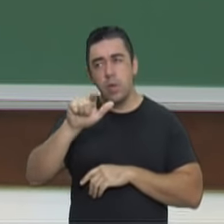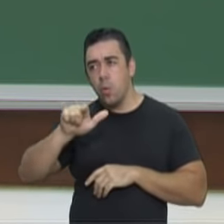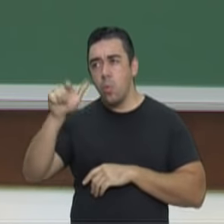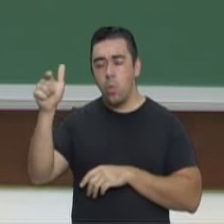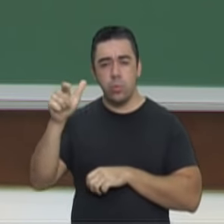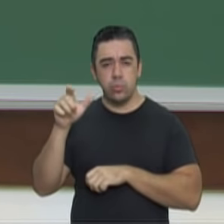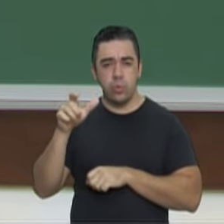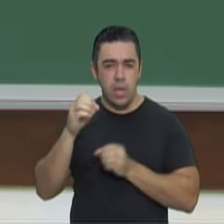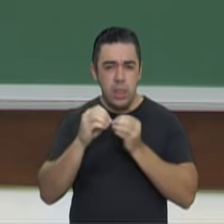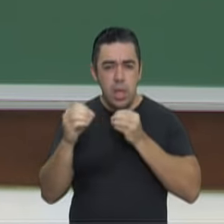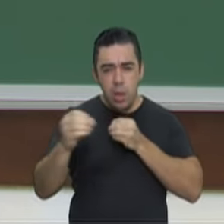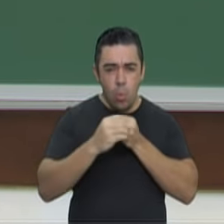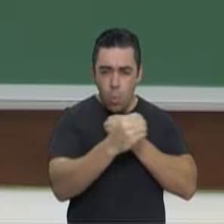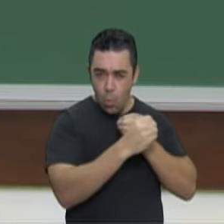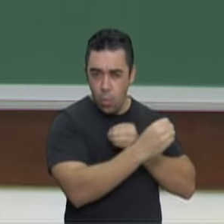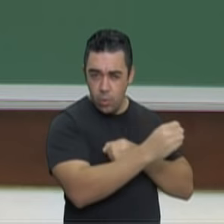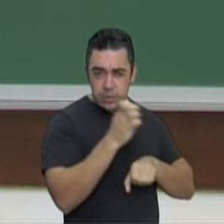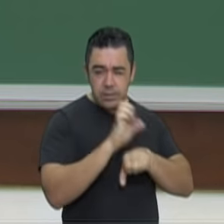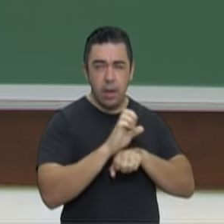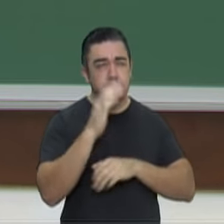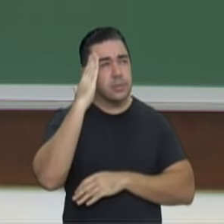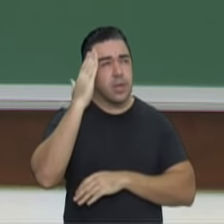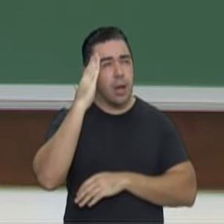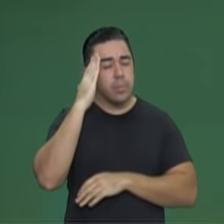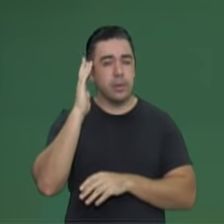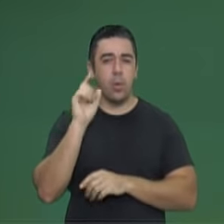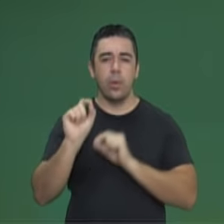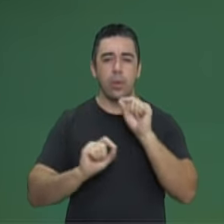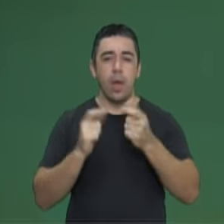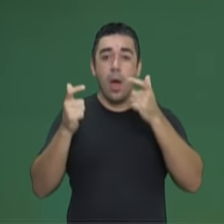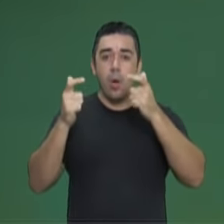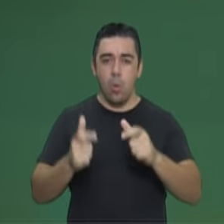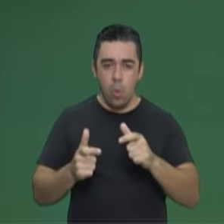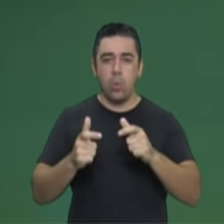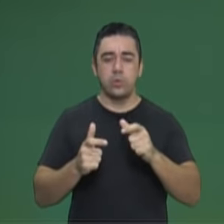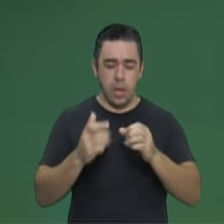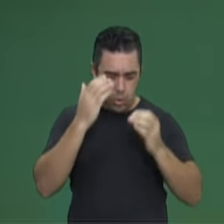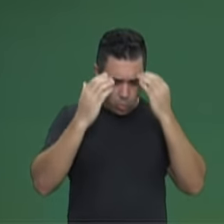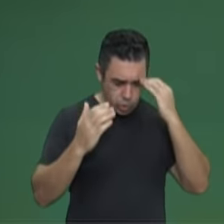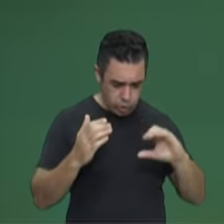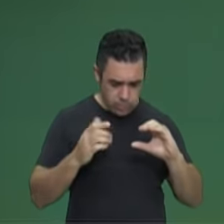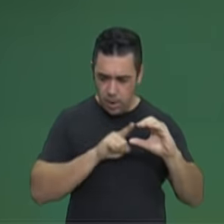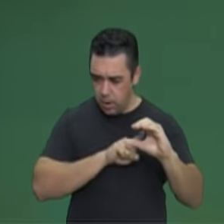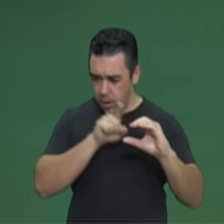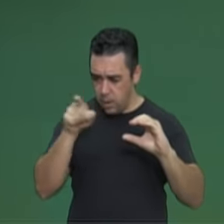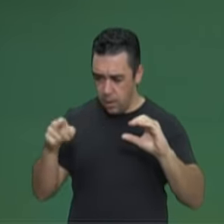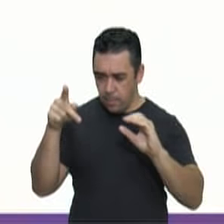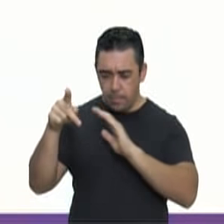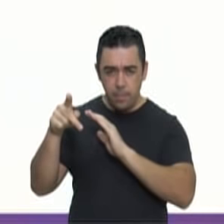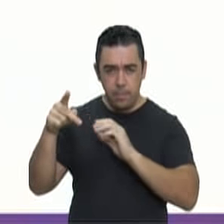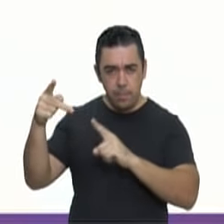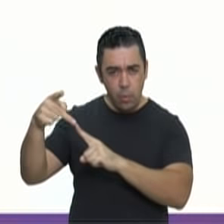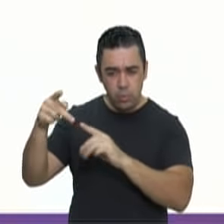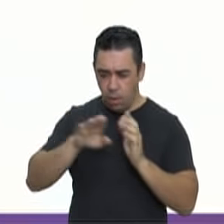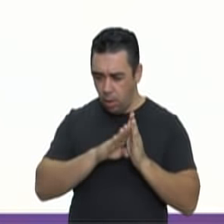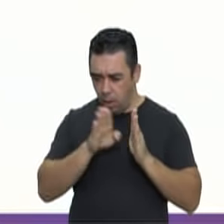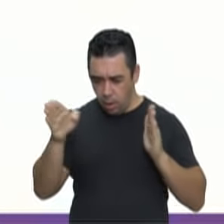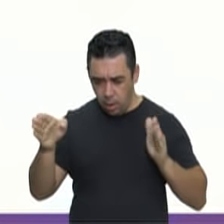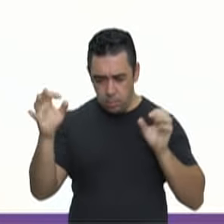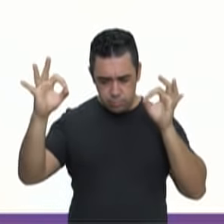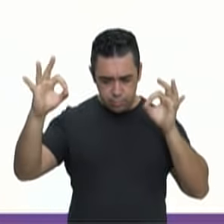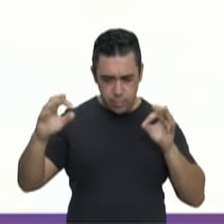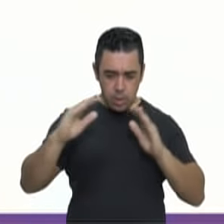do estado, você consegue ter uma referência como a cidade de Curitiba. Então, para você saber onde está.